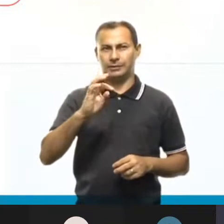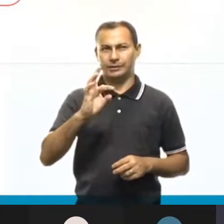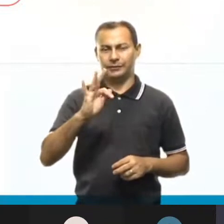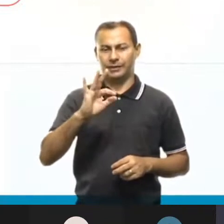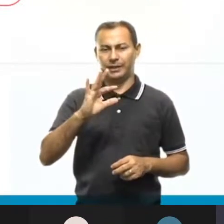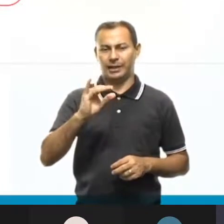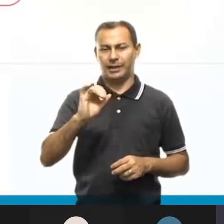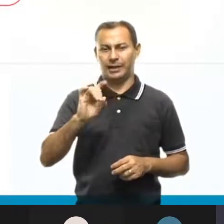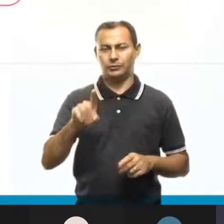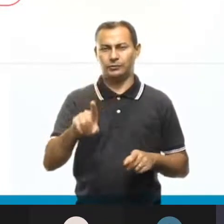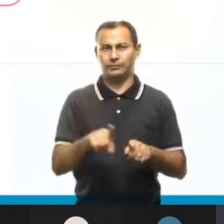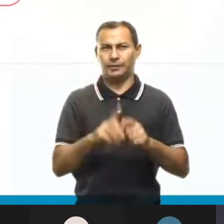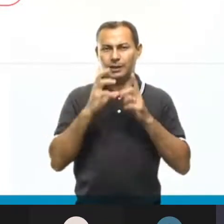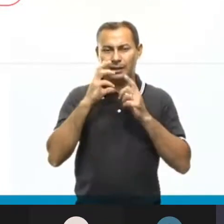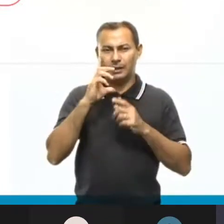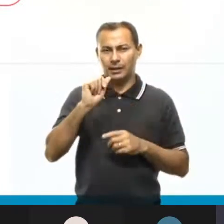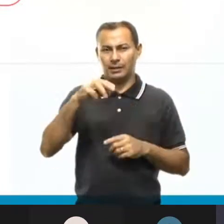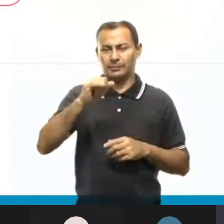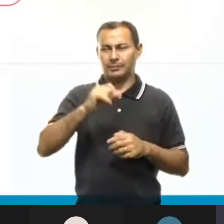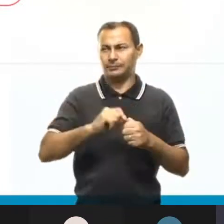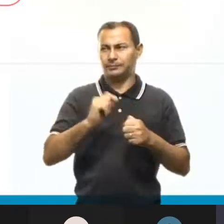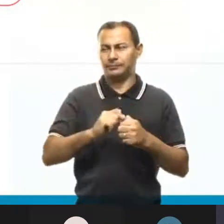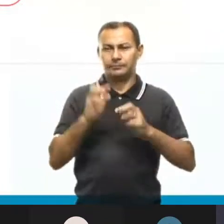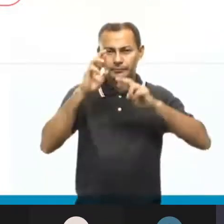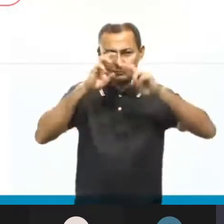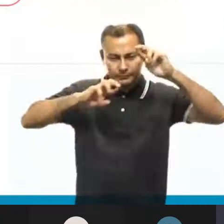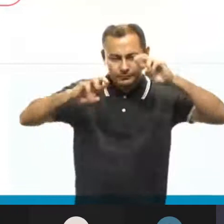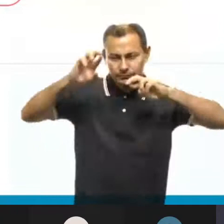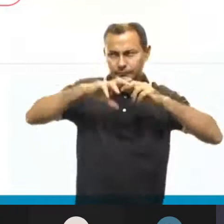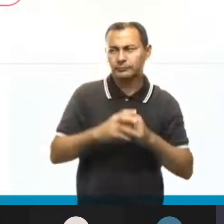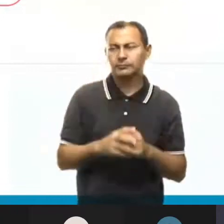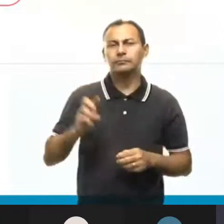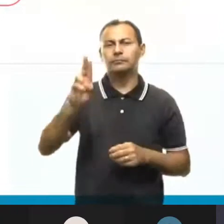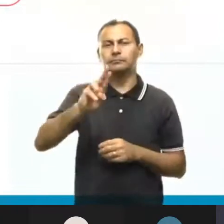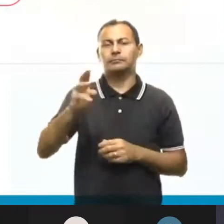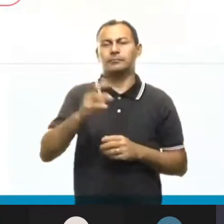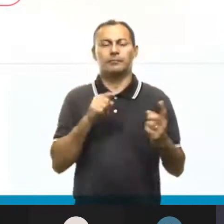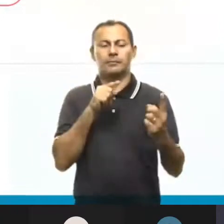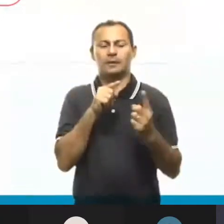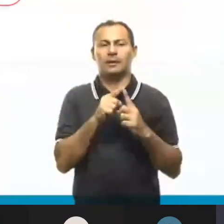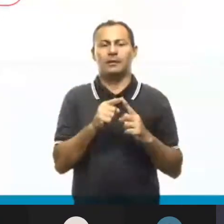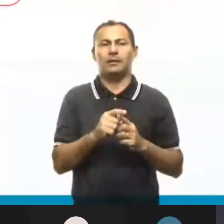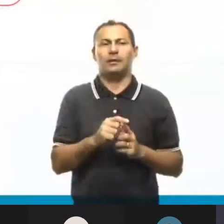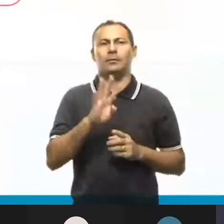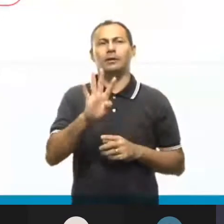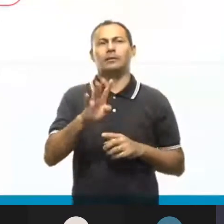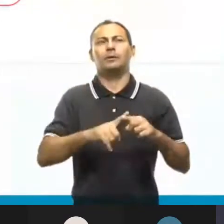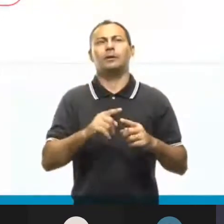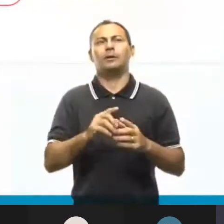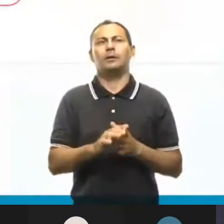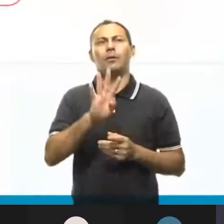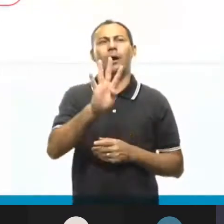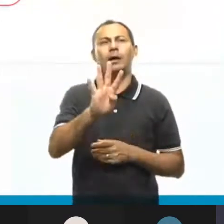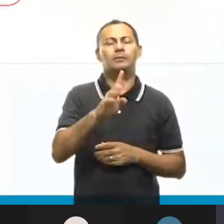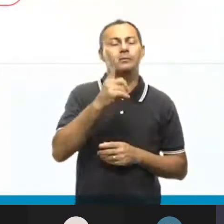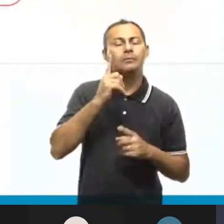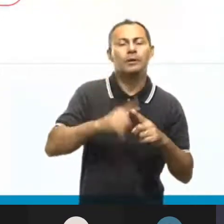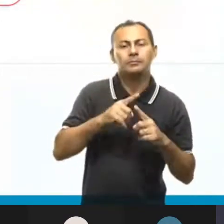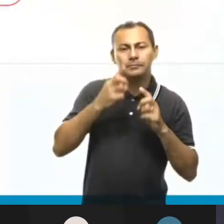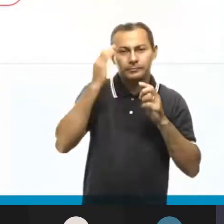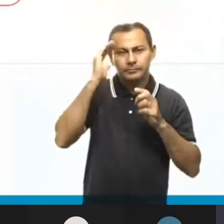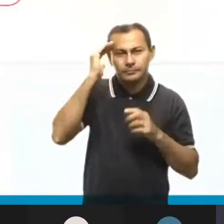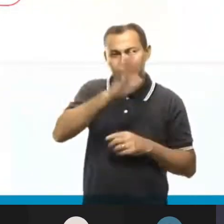ciliado. Então, na lâmina de traqueia, nós vamos fazer, né, as observações utilizando as objetivas de 4. Por que de 4? Para a gente ter uma